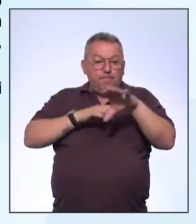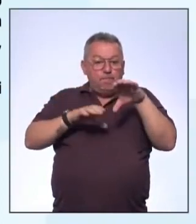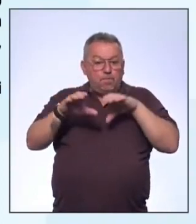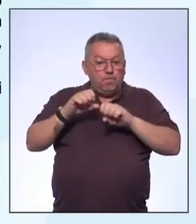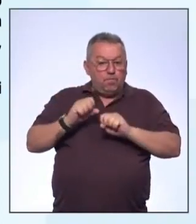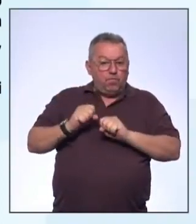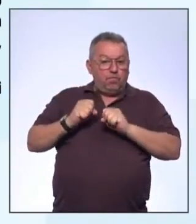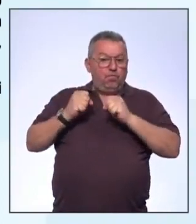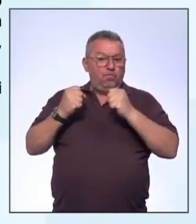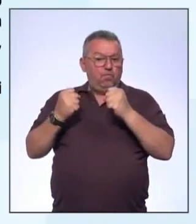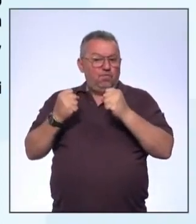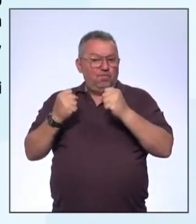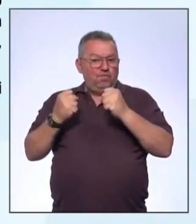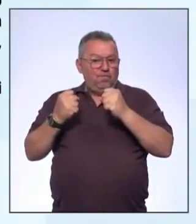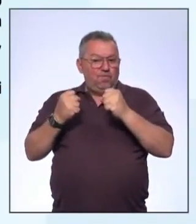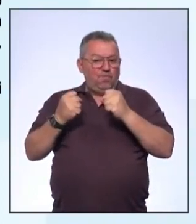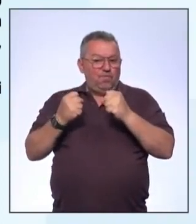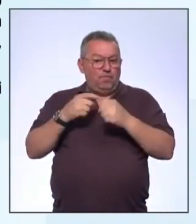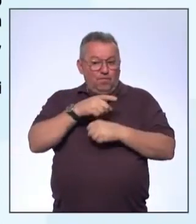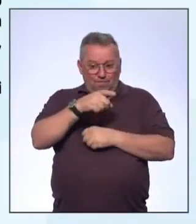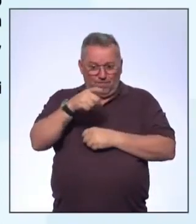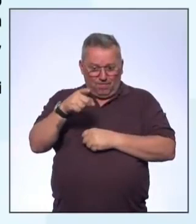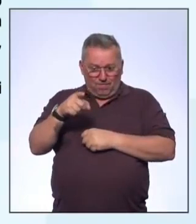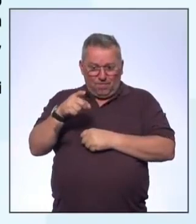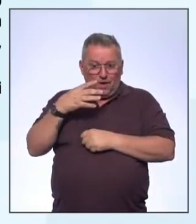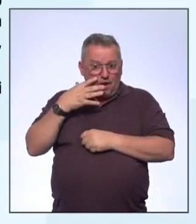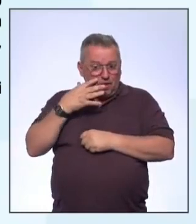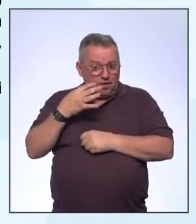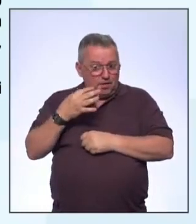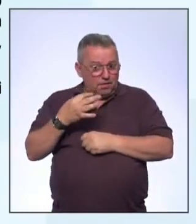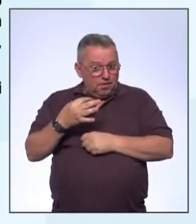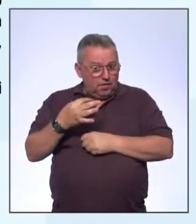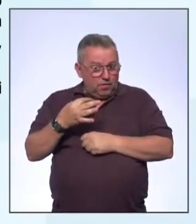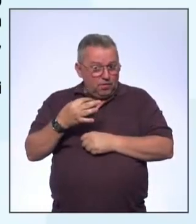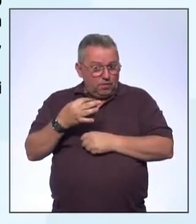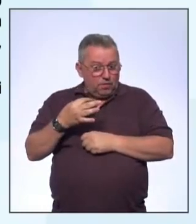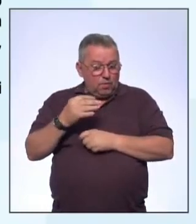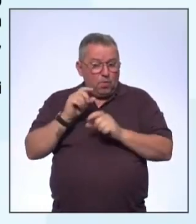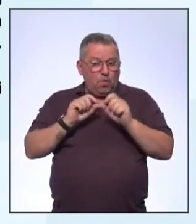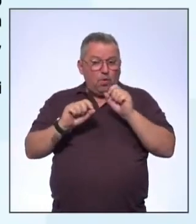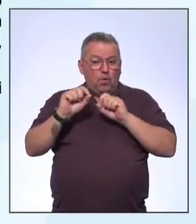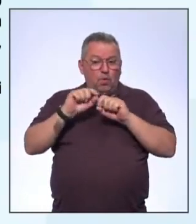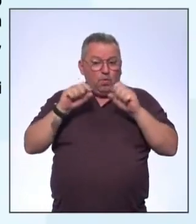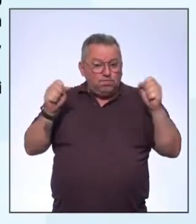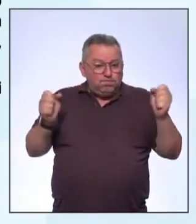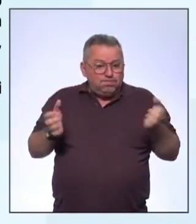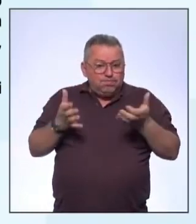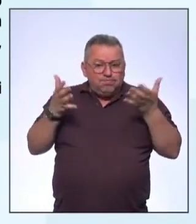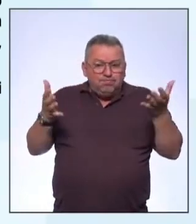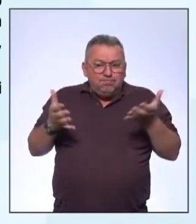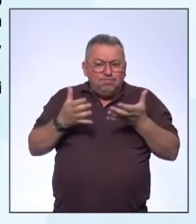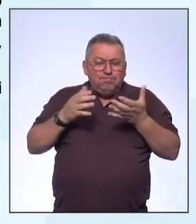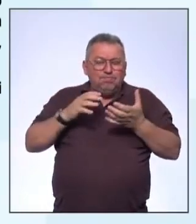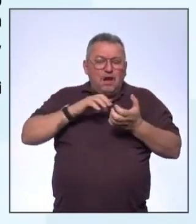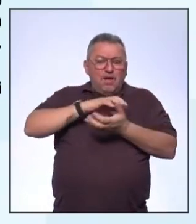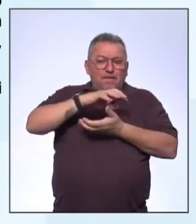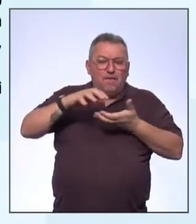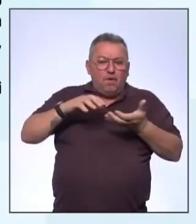movimento de resistência? Estudante, preste atenção. O que motivou a revolta dos